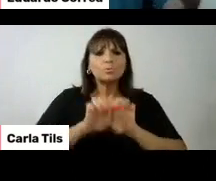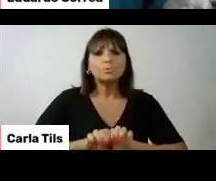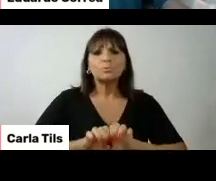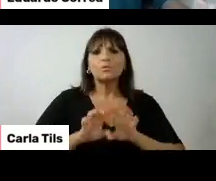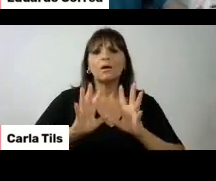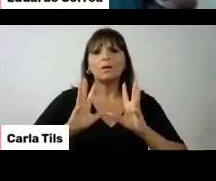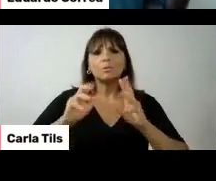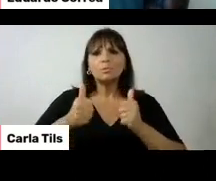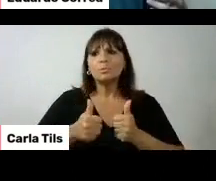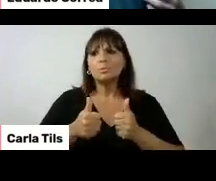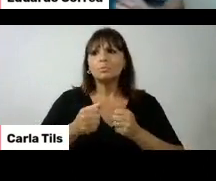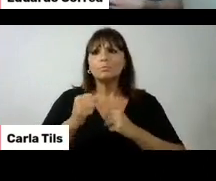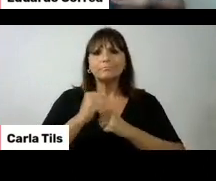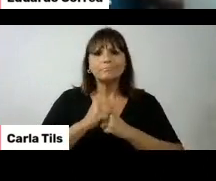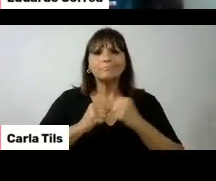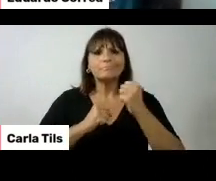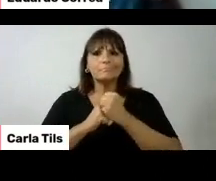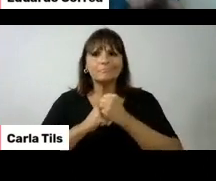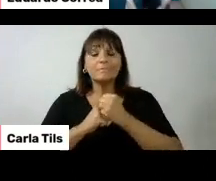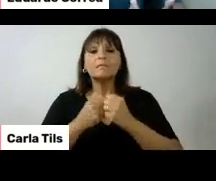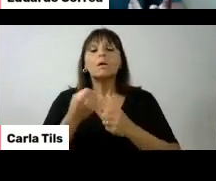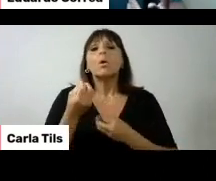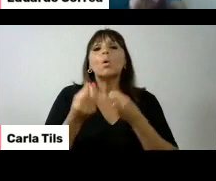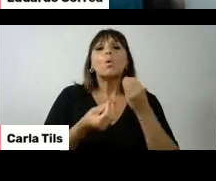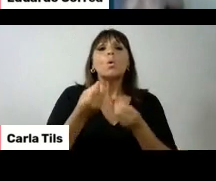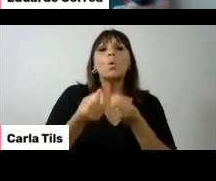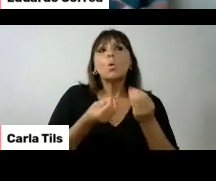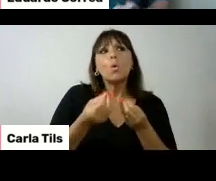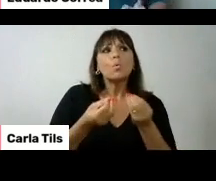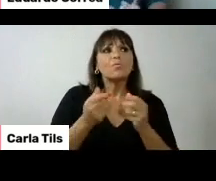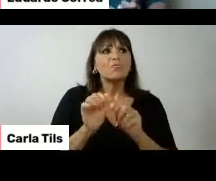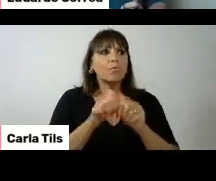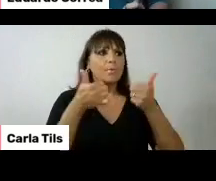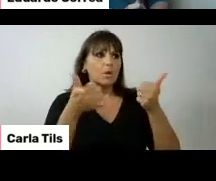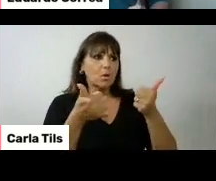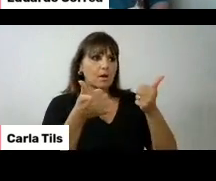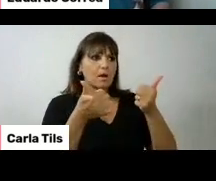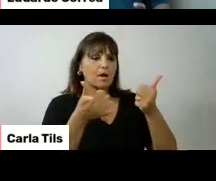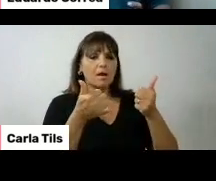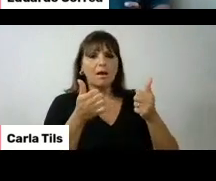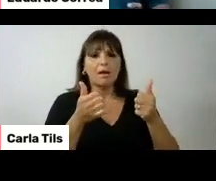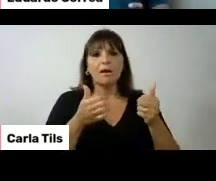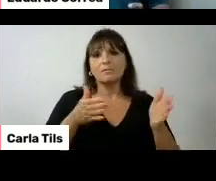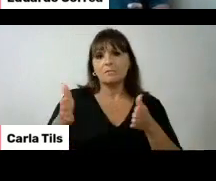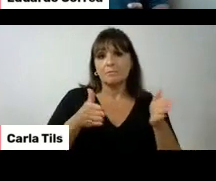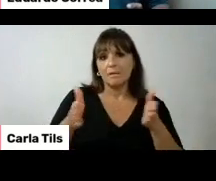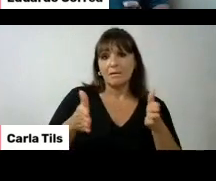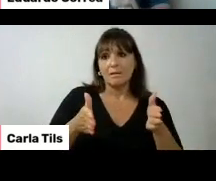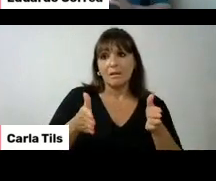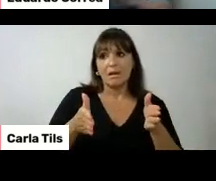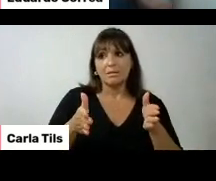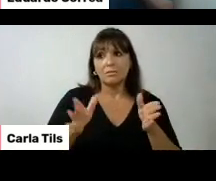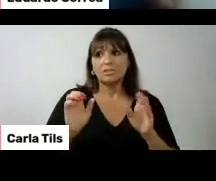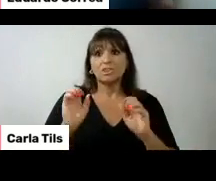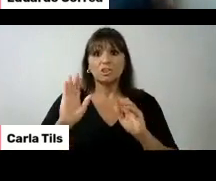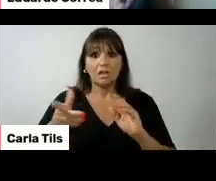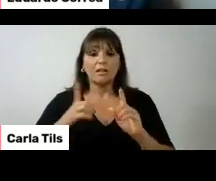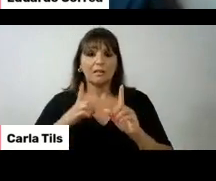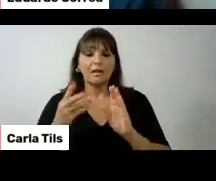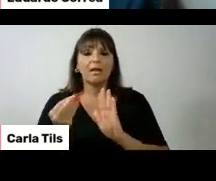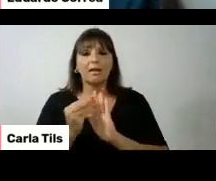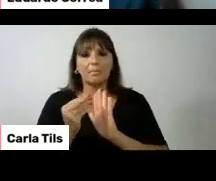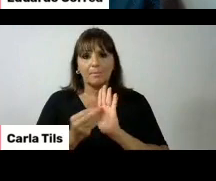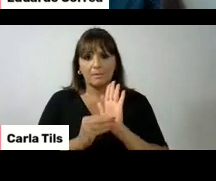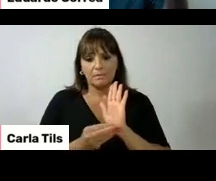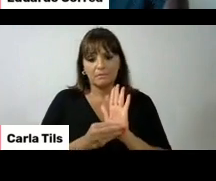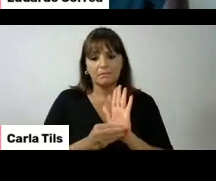se eu ainda não implemento? Ou ainda, como é que eu vou melhorar a acessibilidade se eu já implemento? Nós podemos pensar em 3 etapas,